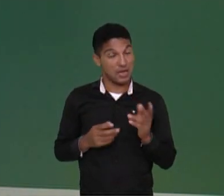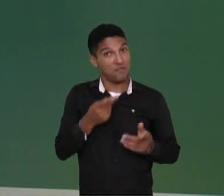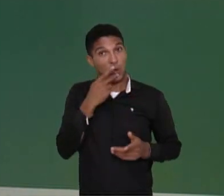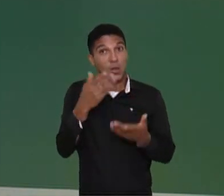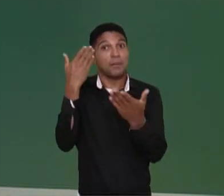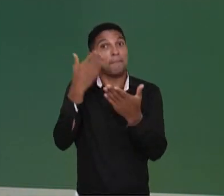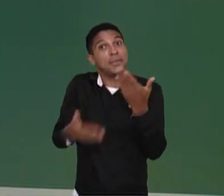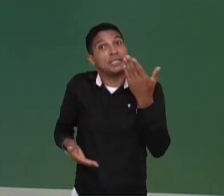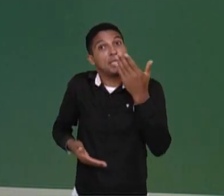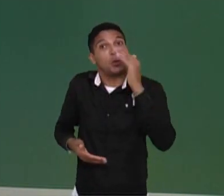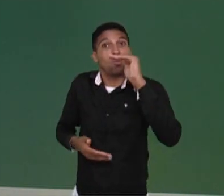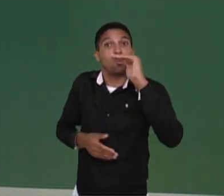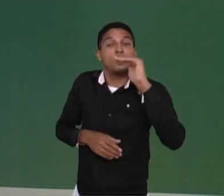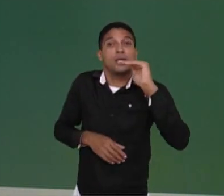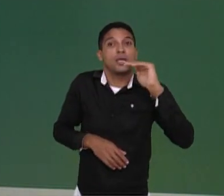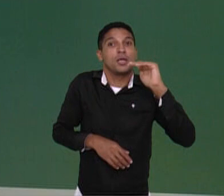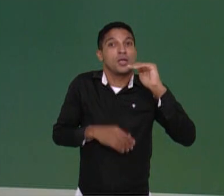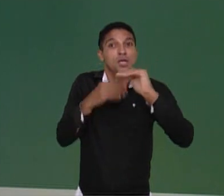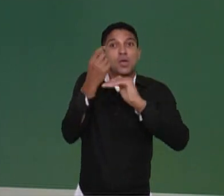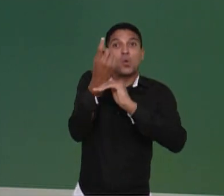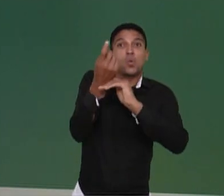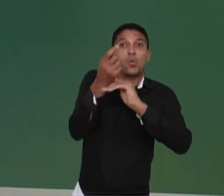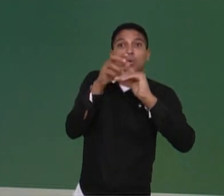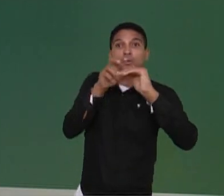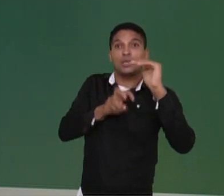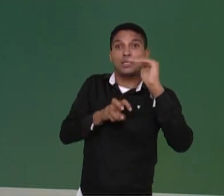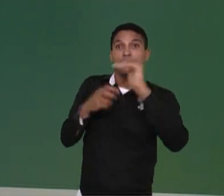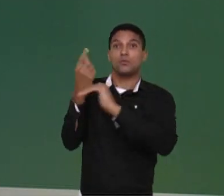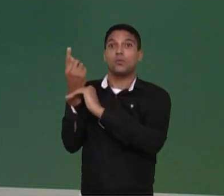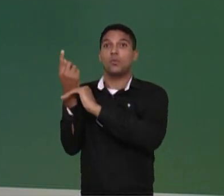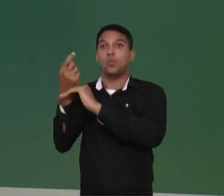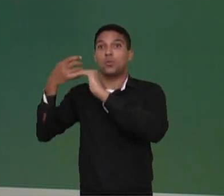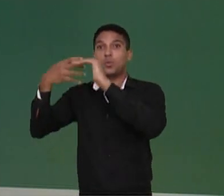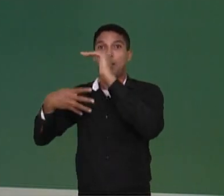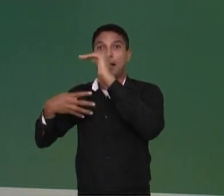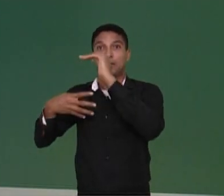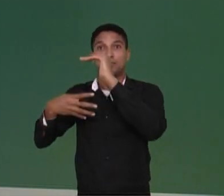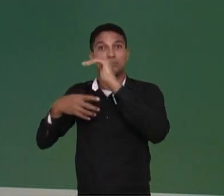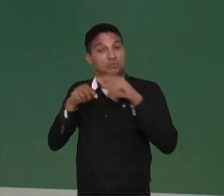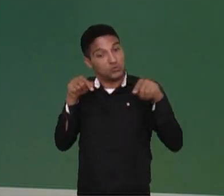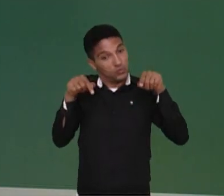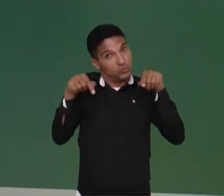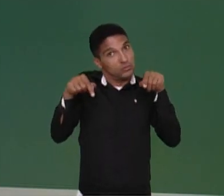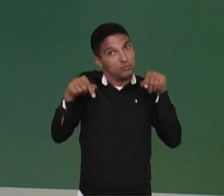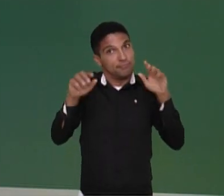1/4. Ele não disse que a perda foi de 1/5 e nem que a perda foi de 1/4. Ela